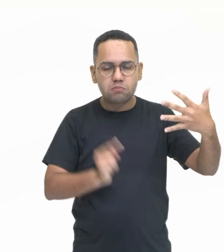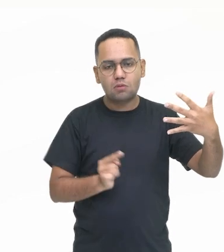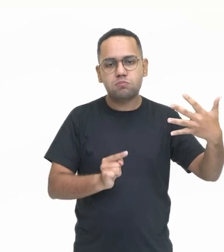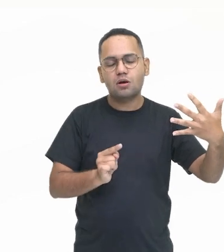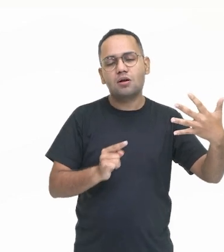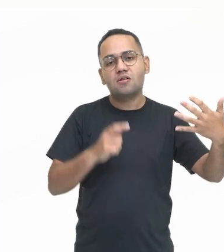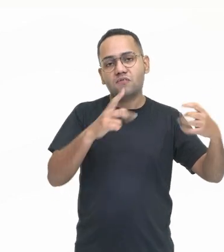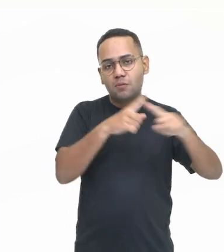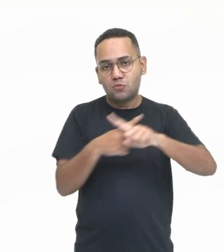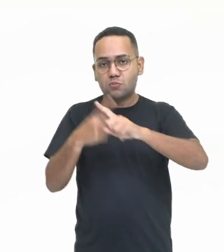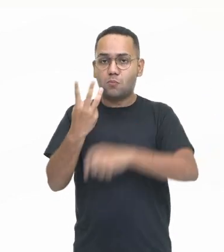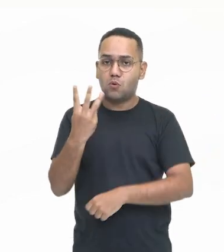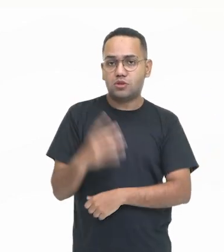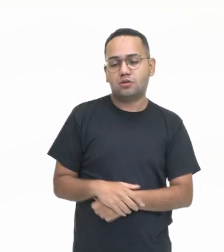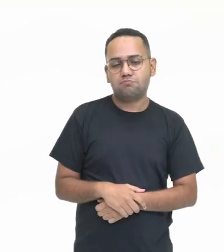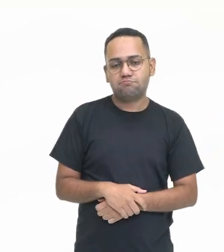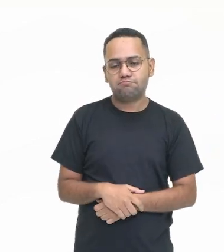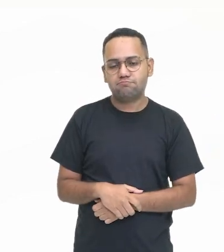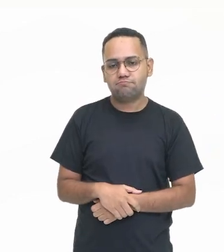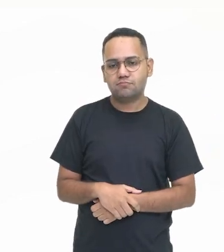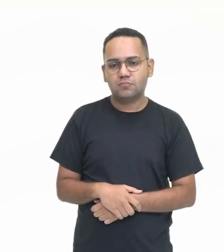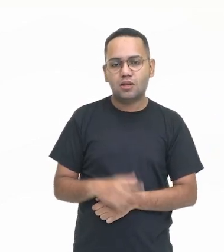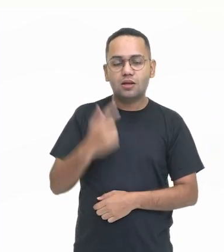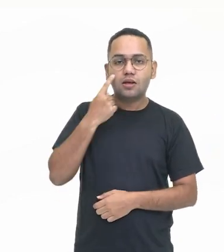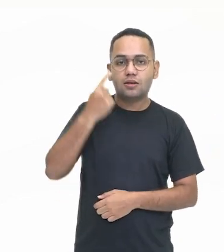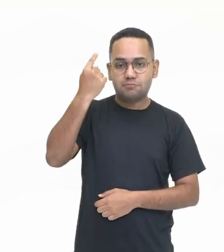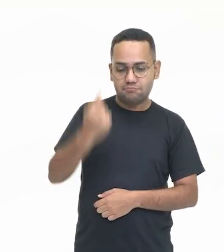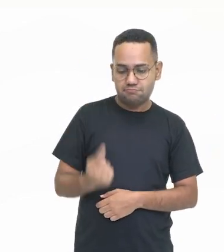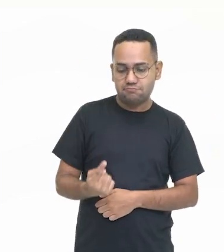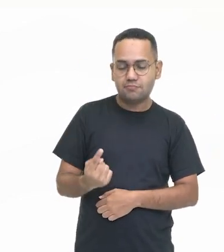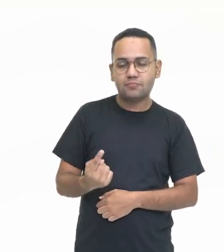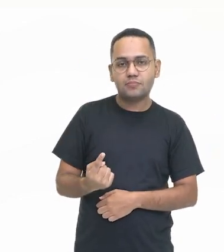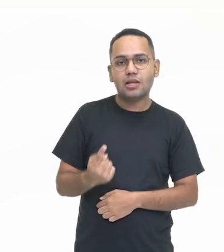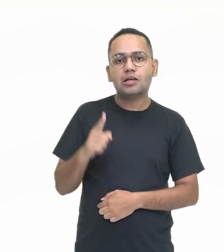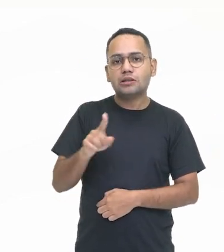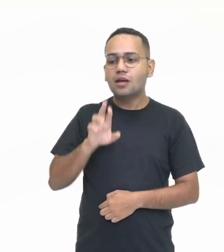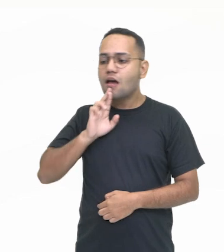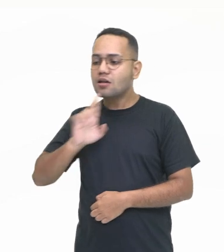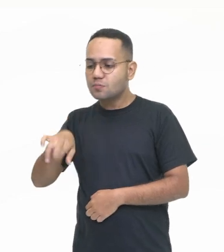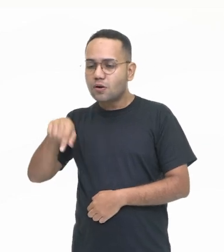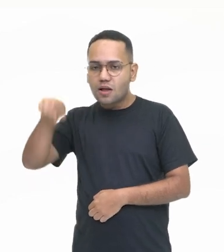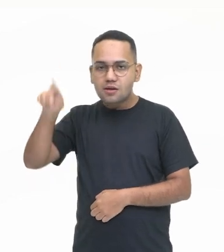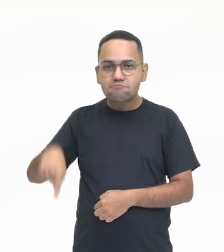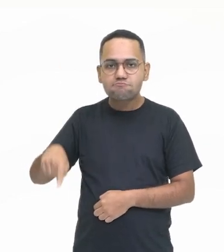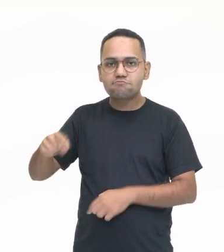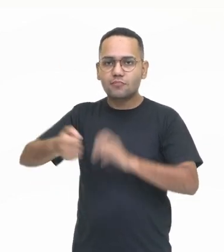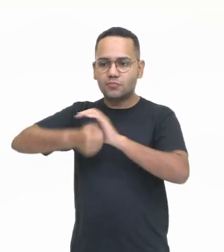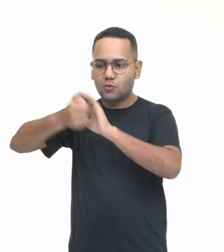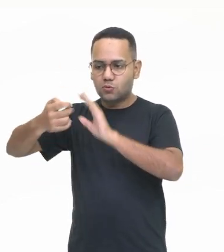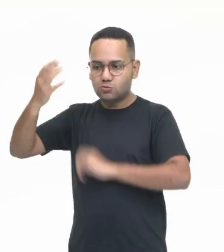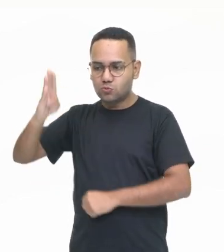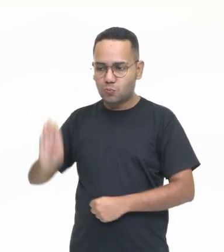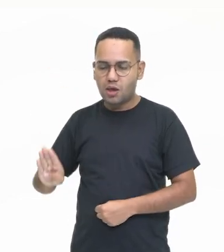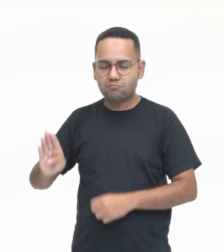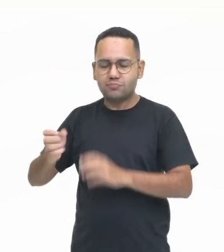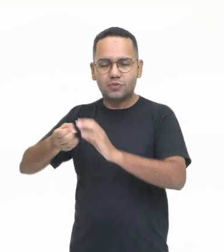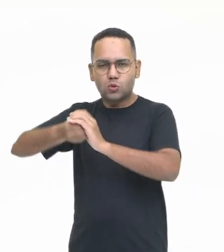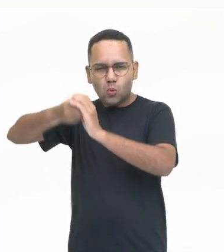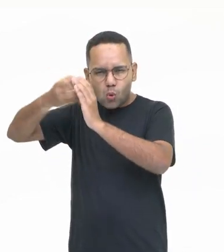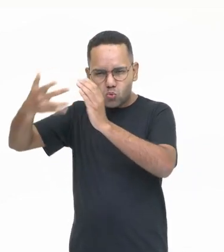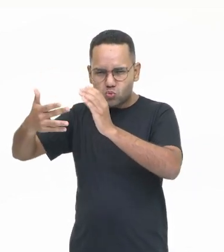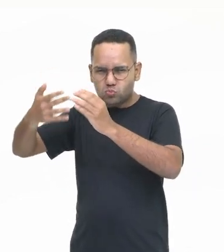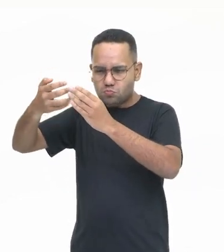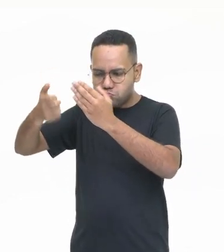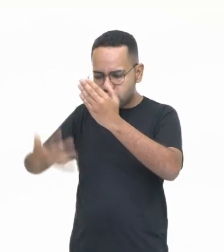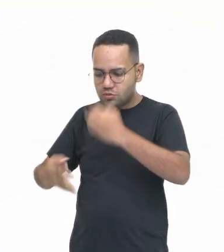o valor, né, o elemento lá no conjunto B correspondente. Então, cada valor, cada elemento do conjunto